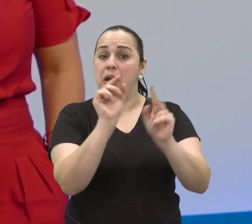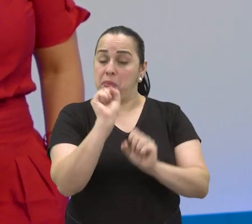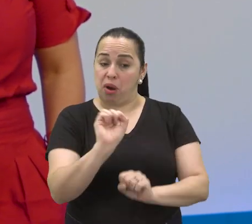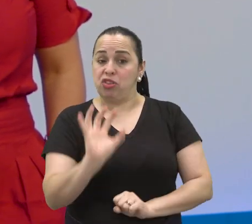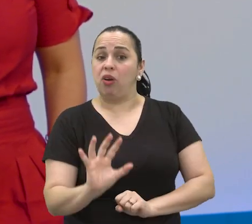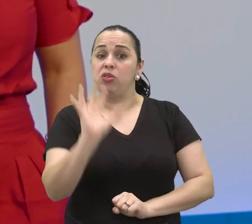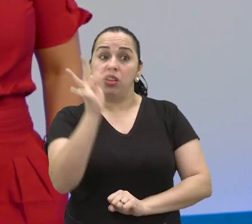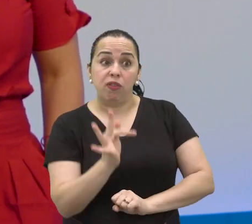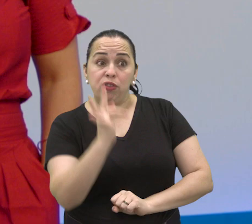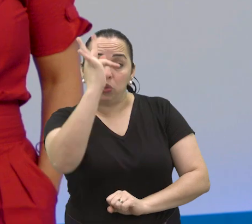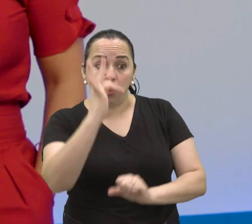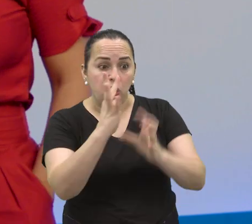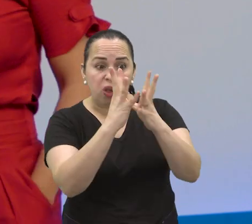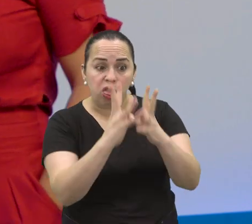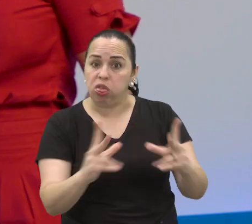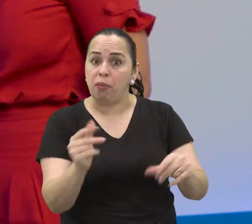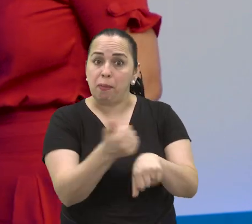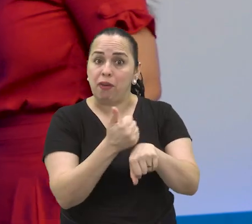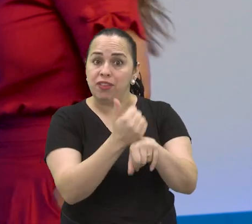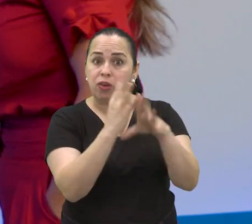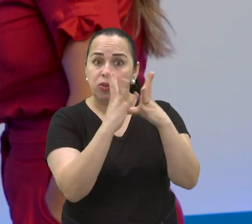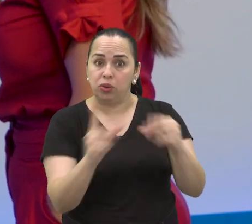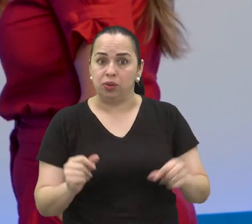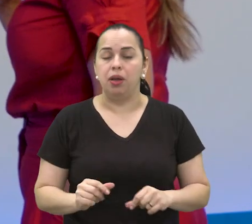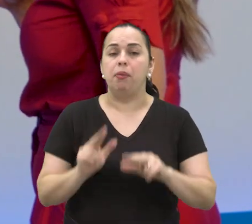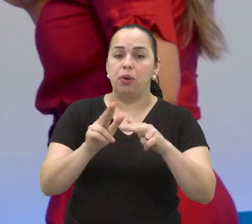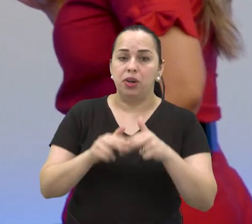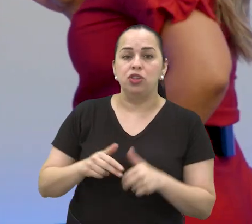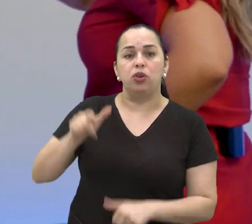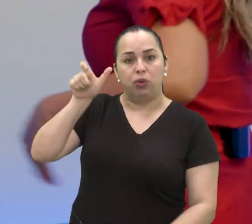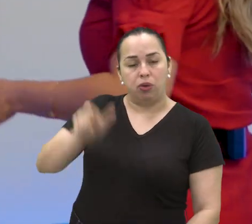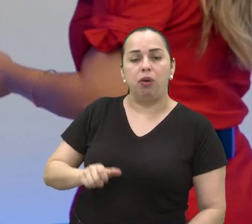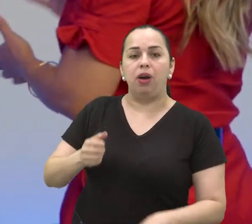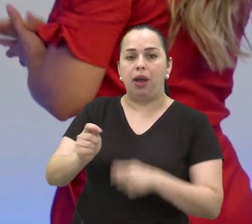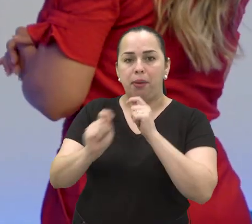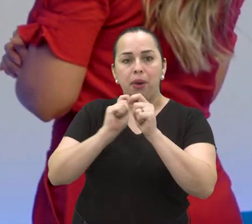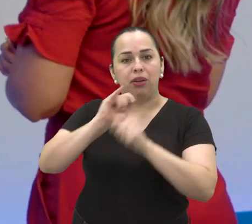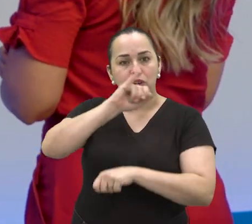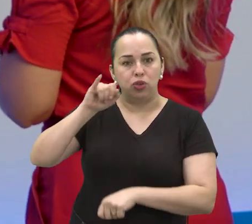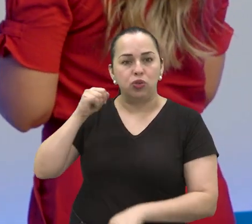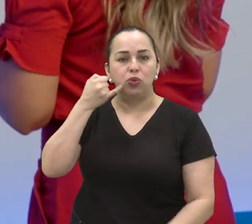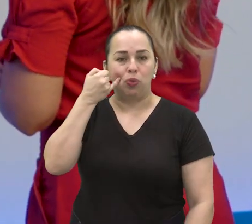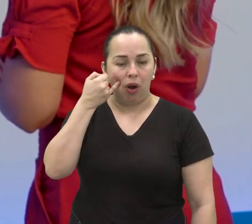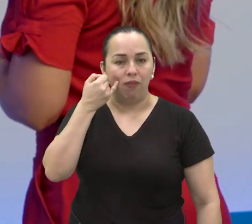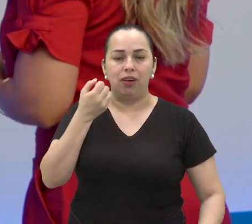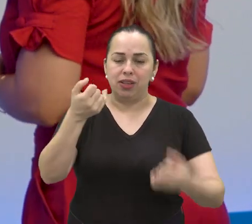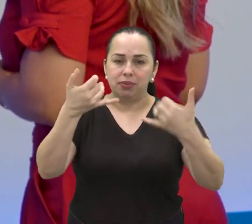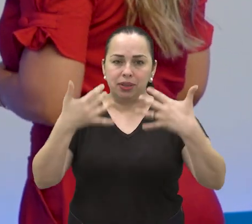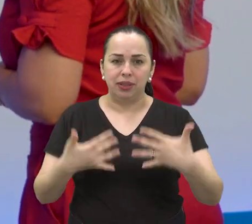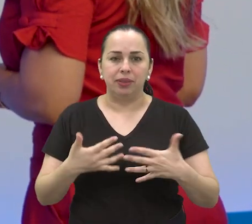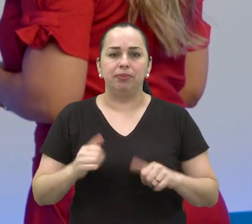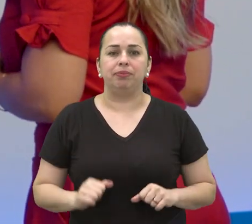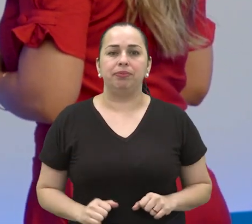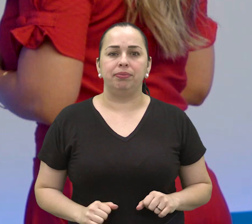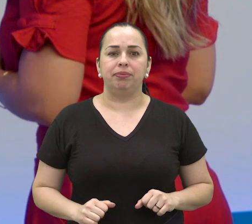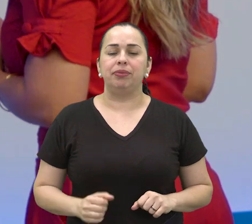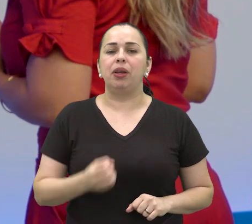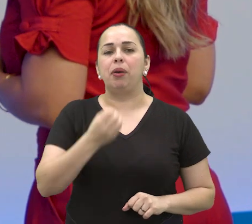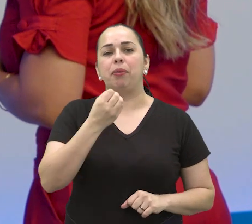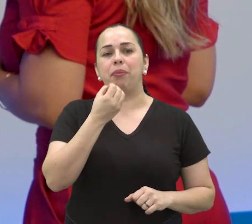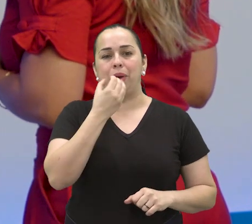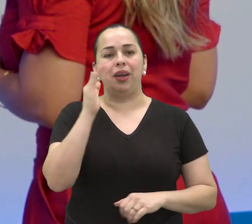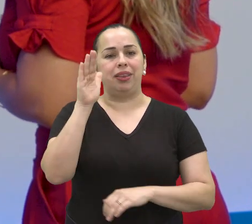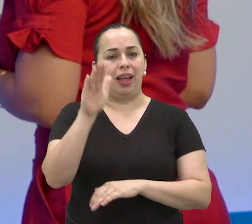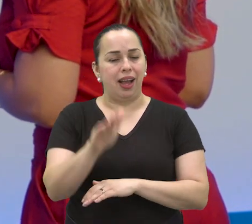risco de apagão. Então a gente vai conversar sobre esse assunto com o João Delfino, que fala agora com a gente. Tudo bem, João? Boa tarde.